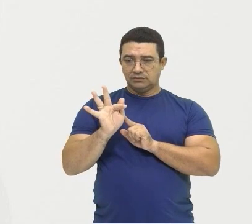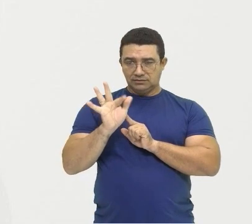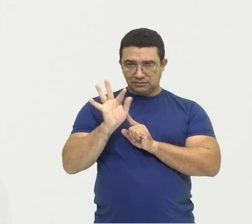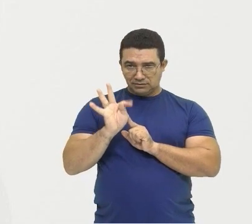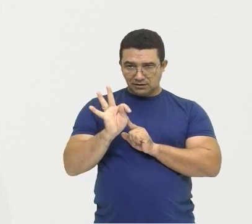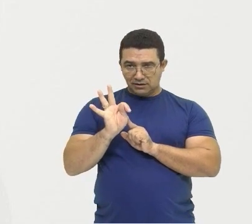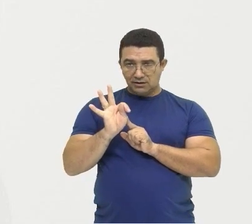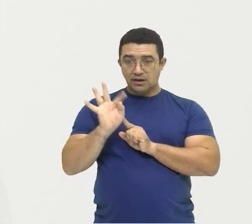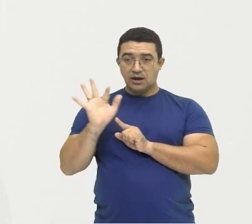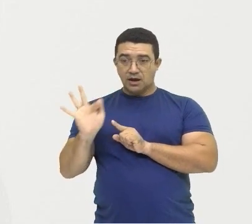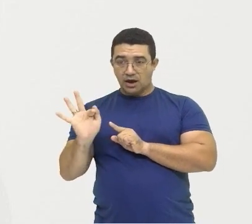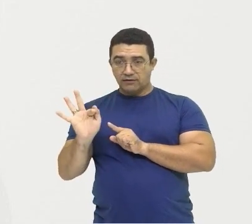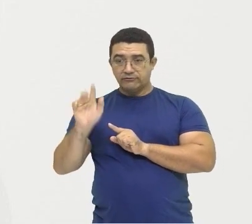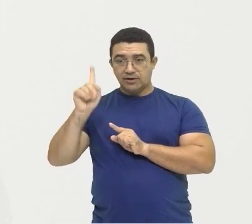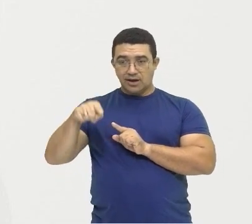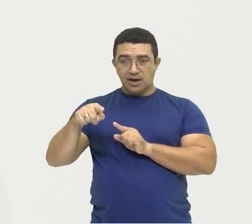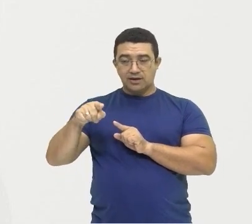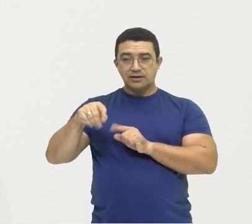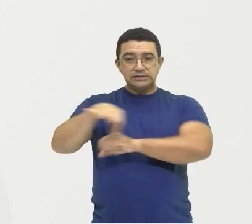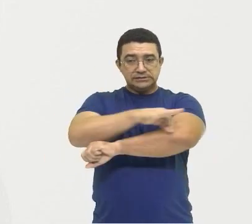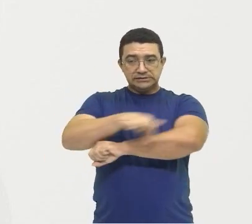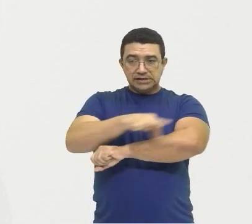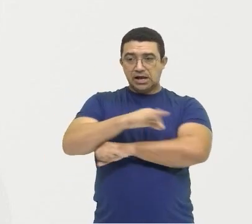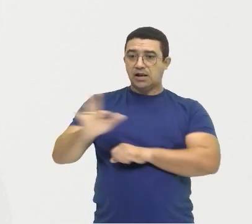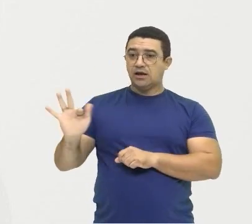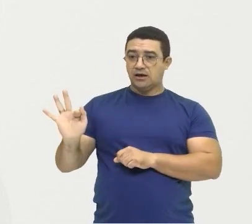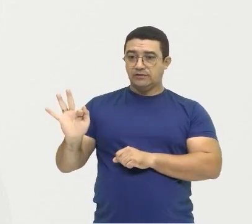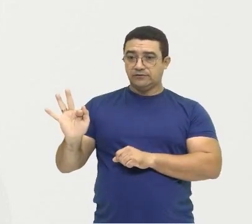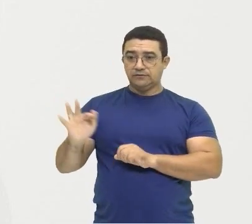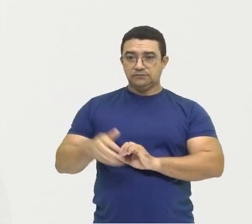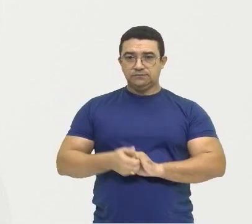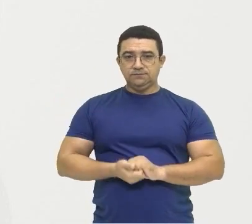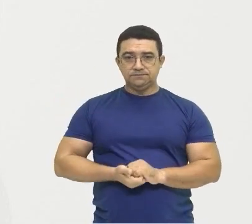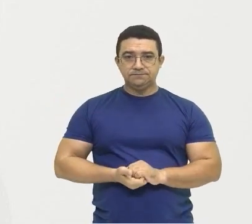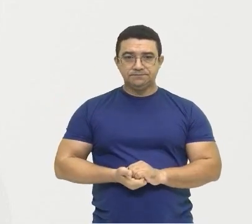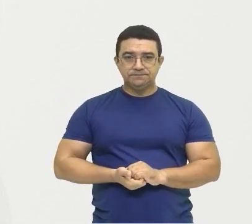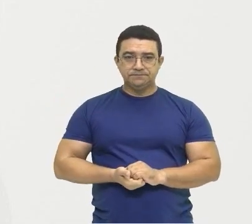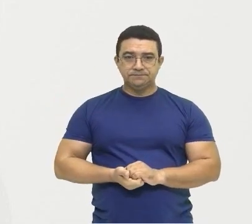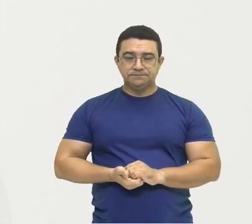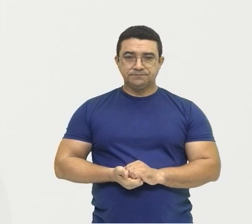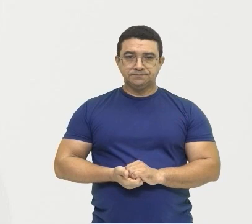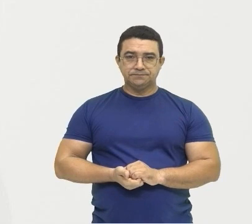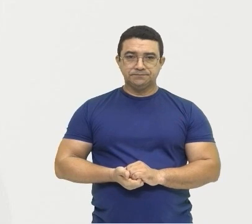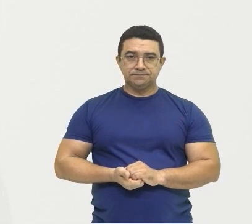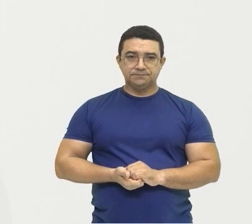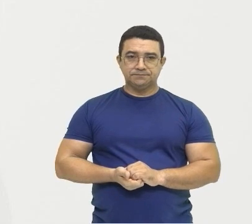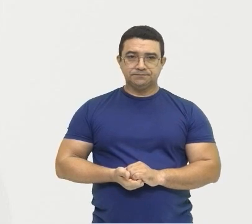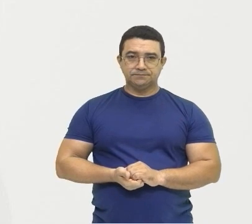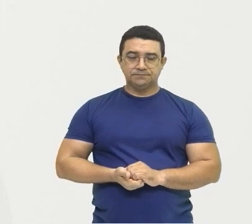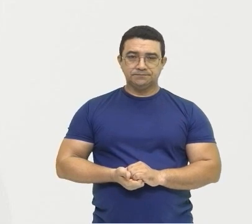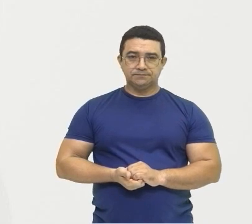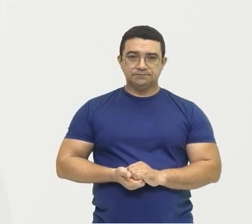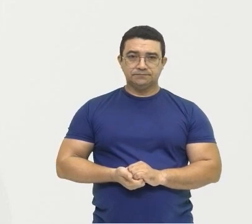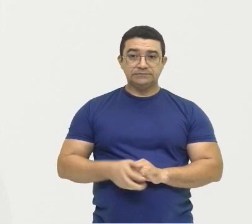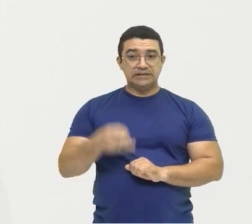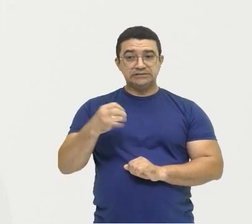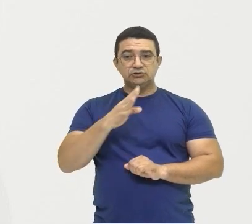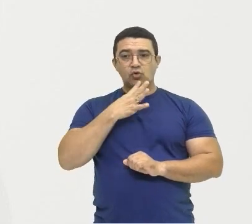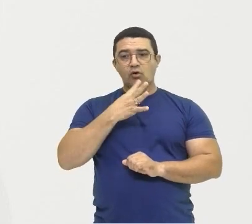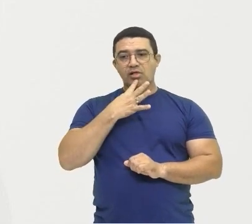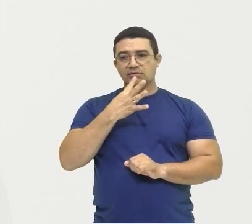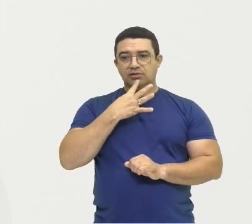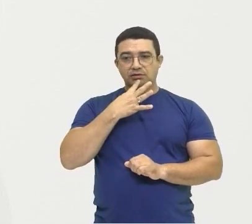uma temperatura na escala Fahrenheit. Então nós temos aqui Tc e TF. Se a gente conhecer um desses